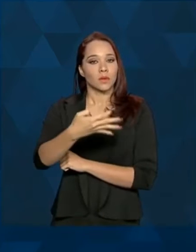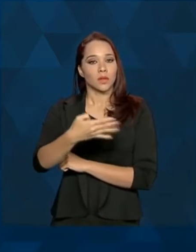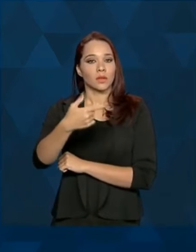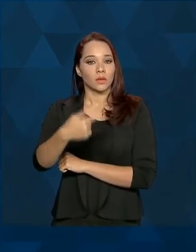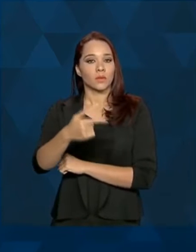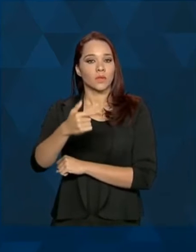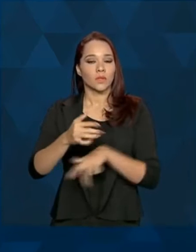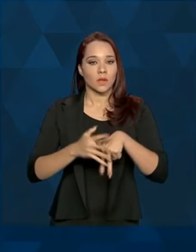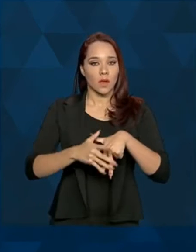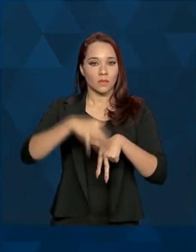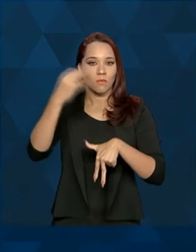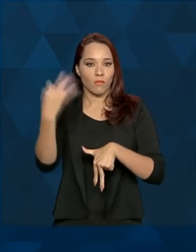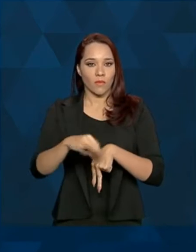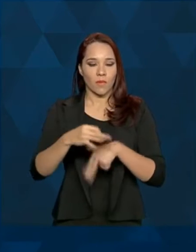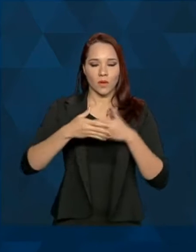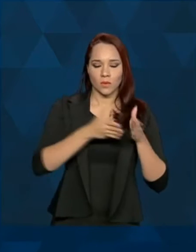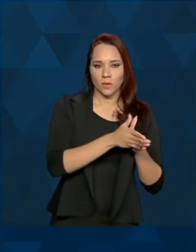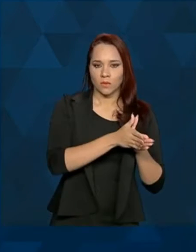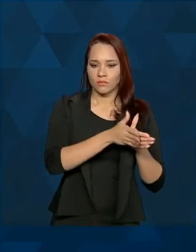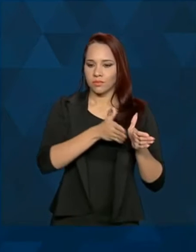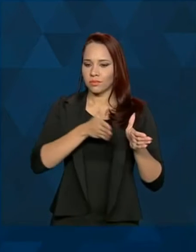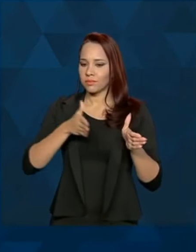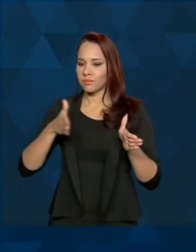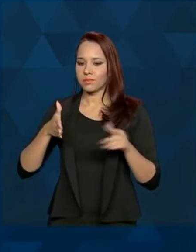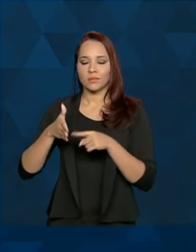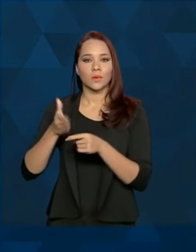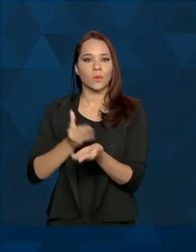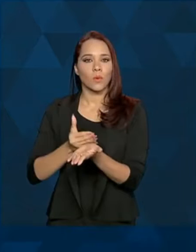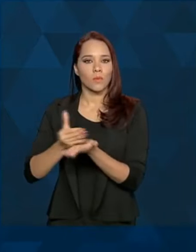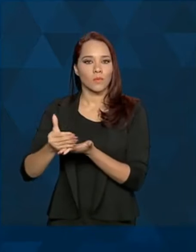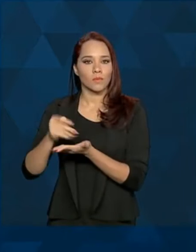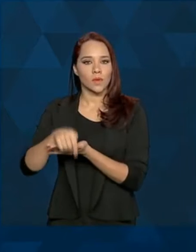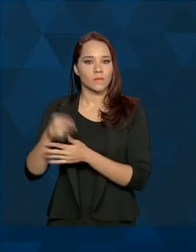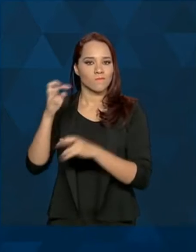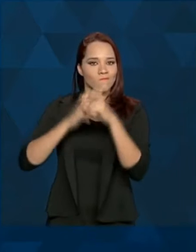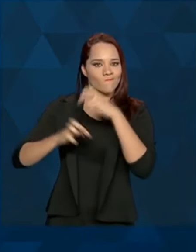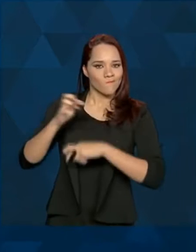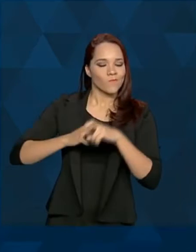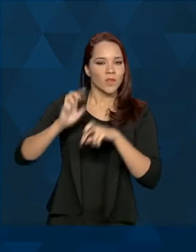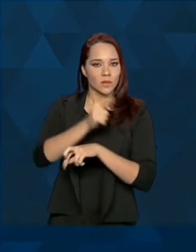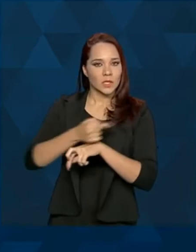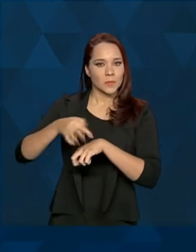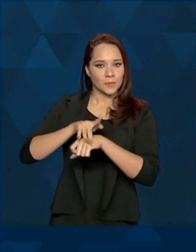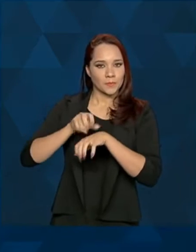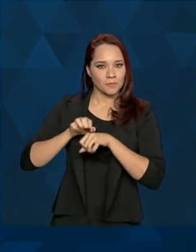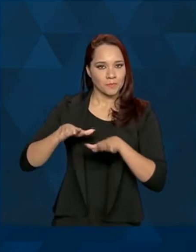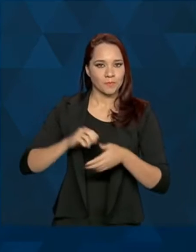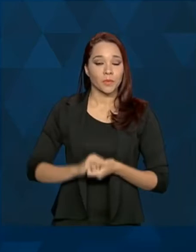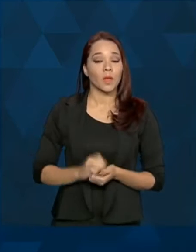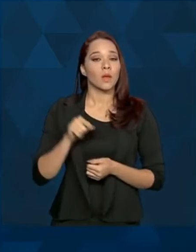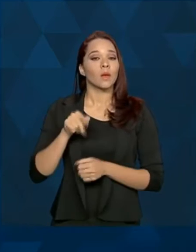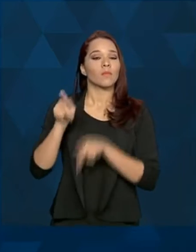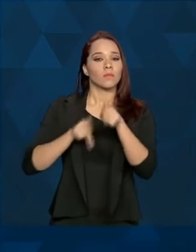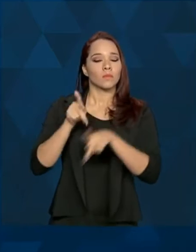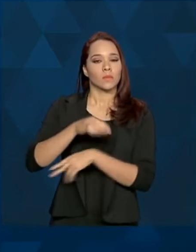978.142 casos confirmados ao longo, né, desde o início da nossa vigilância epidemiológica. Desta população